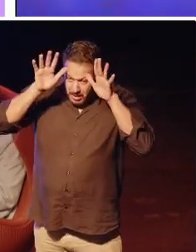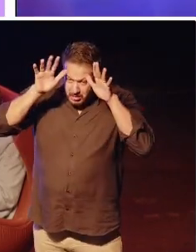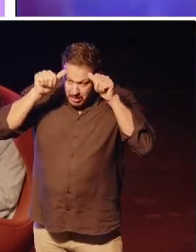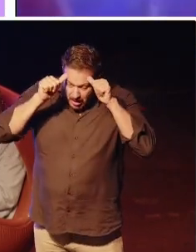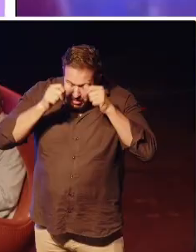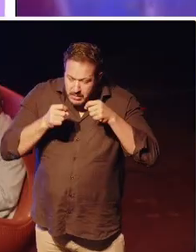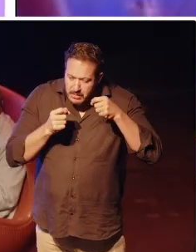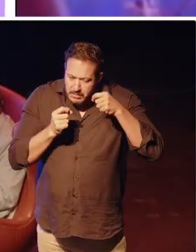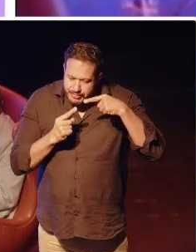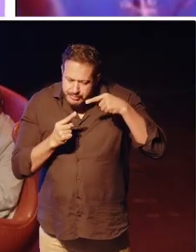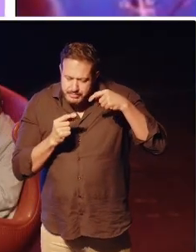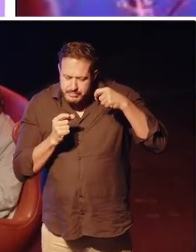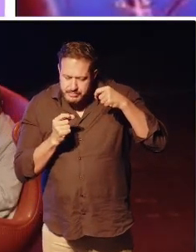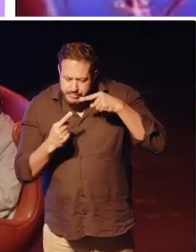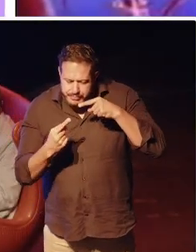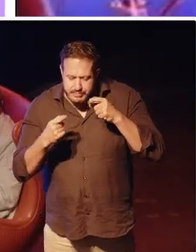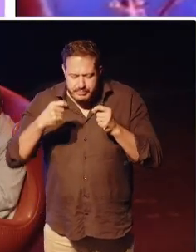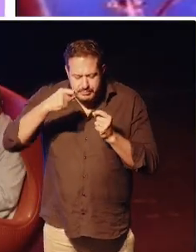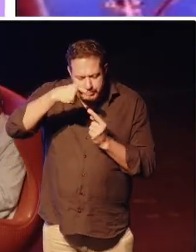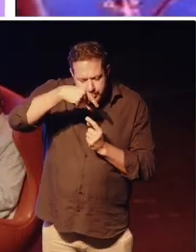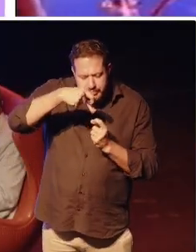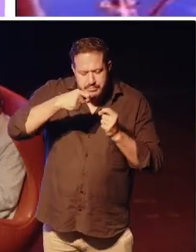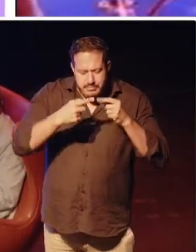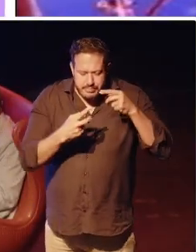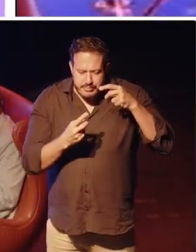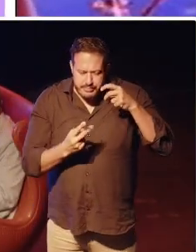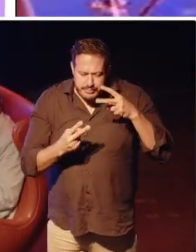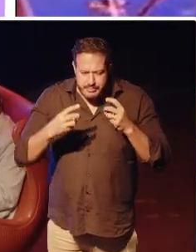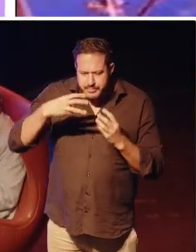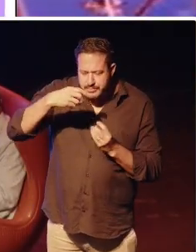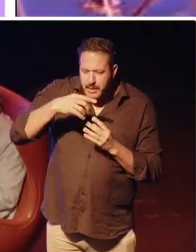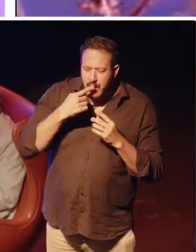perder esse